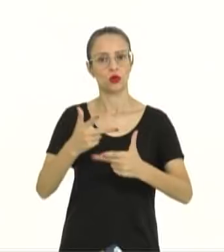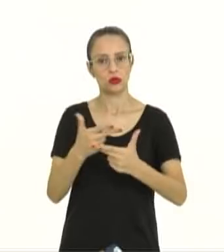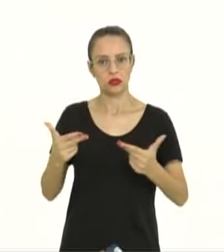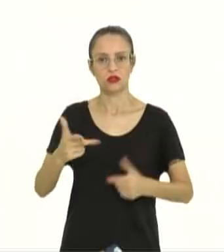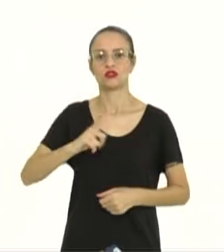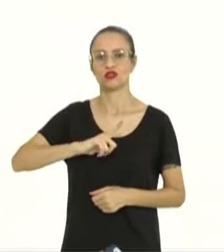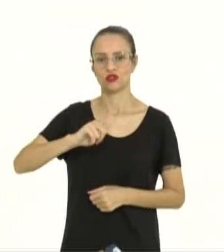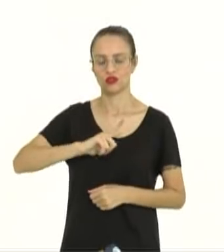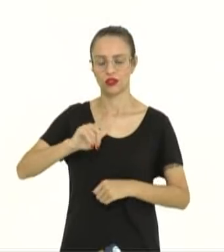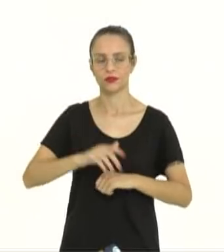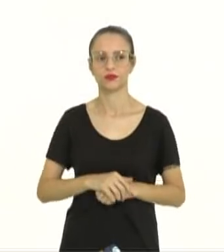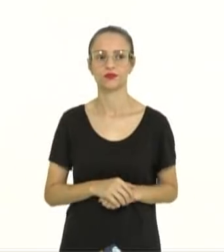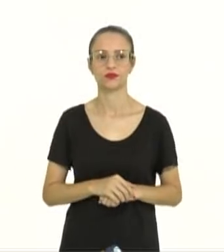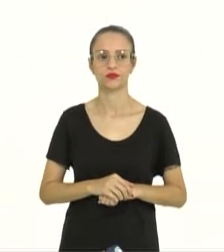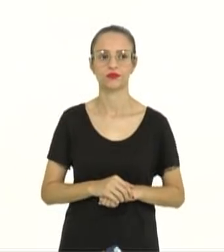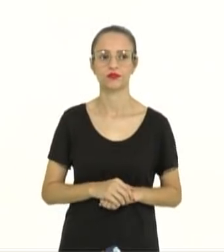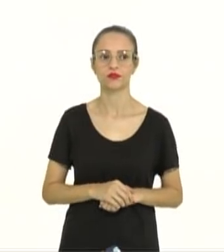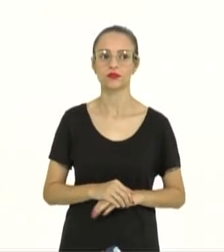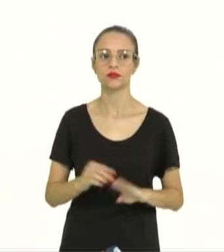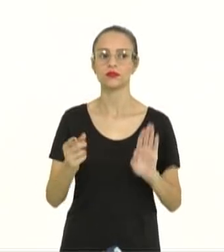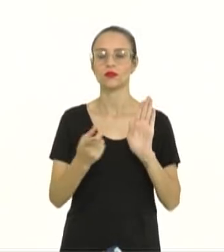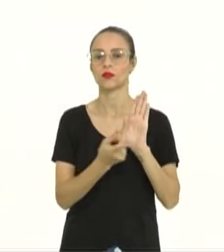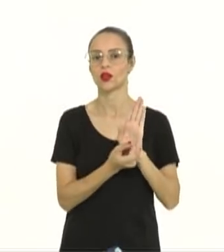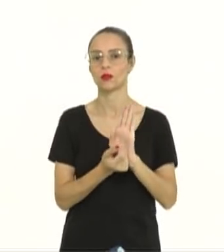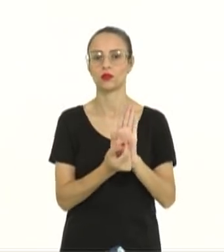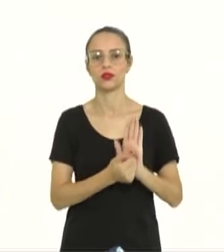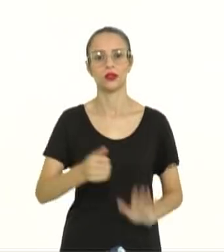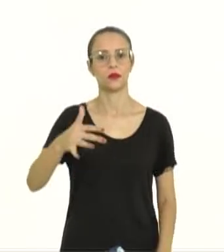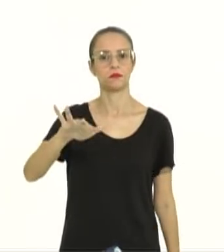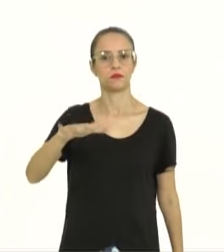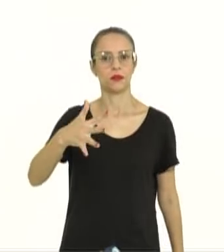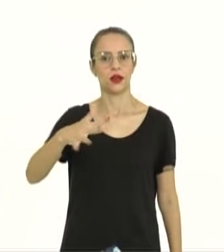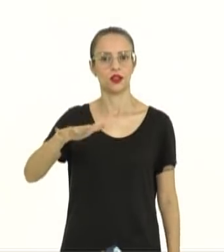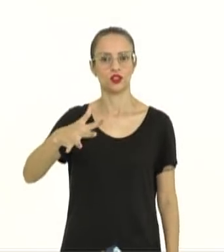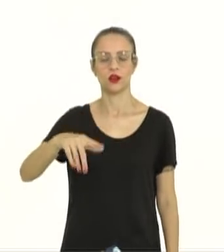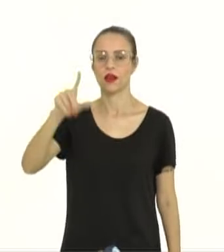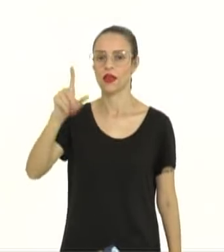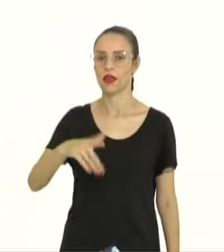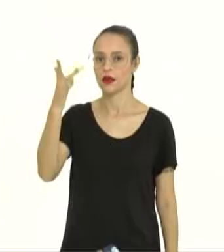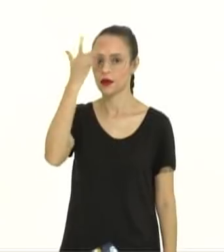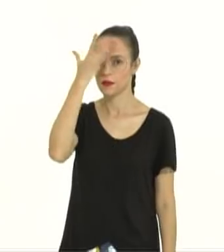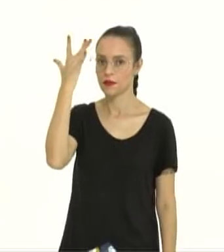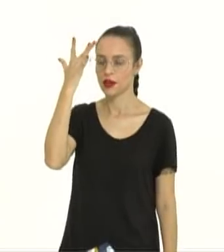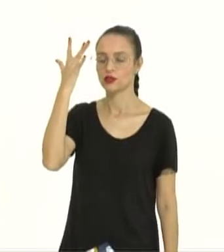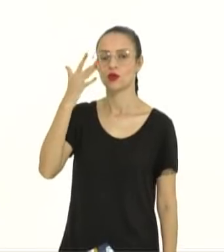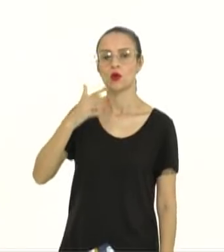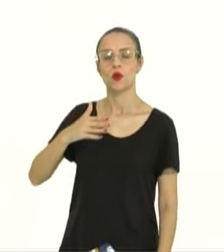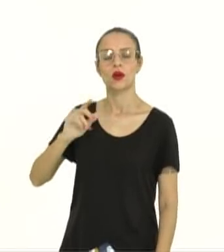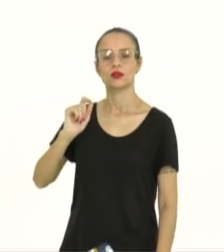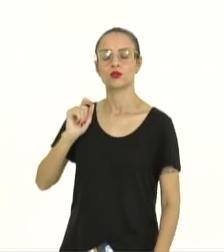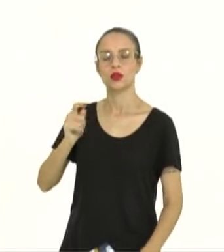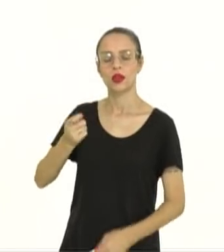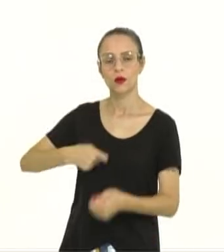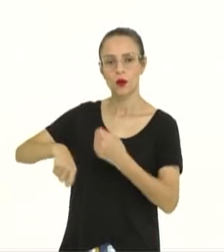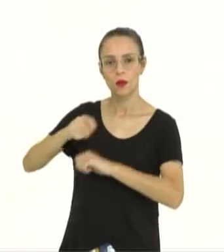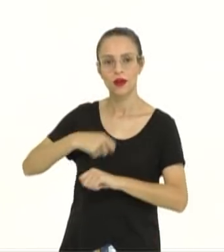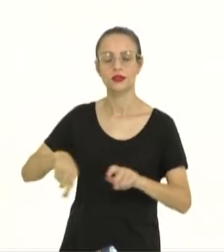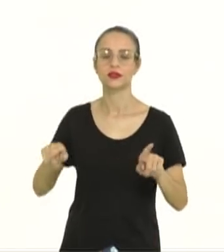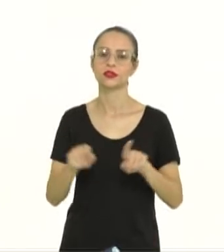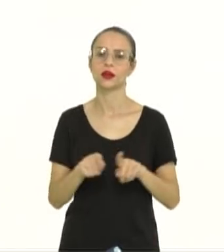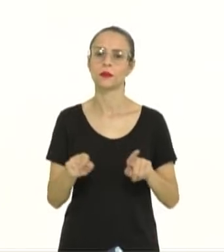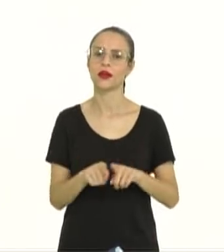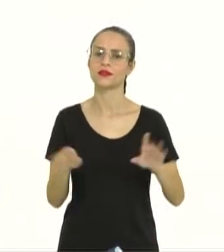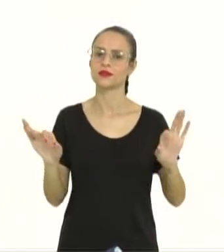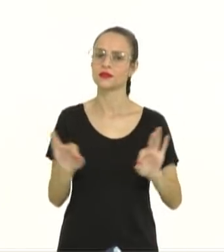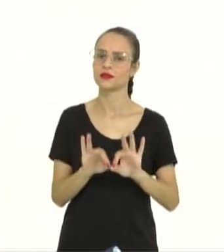produção. A burguesia média, que eram comerciantes e profissionais liberais, e a pequena burguesia,